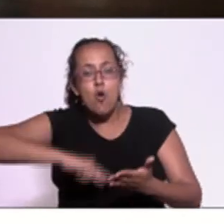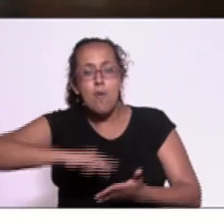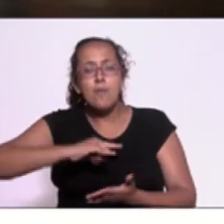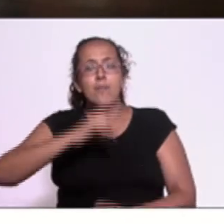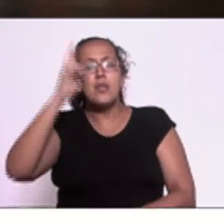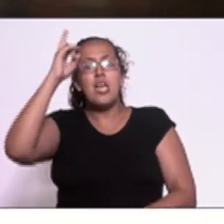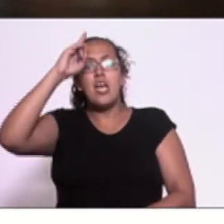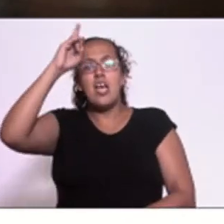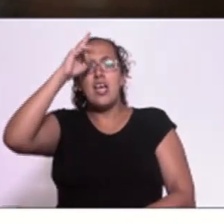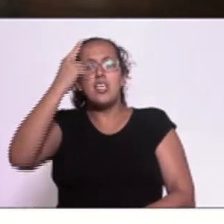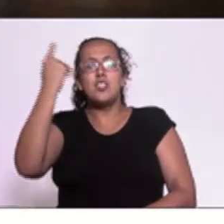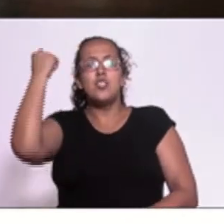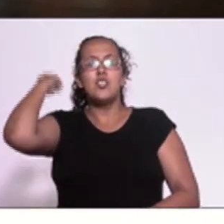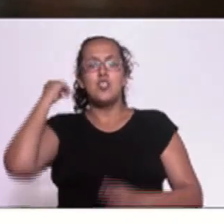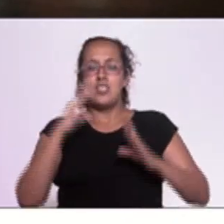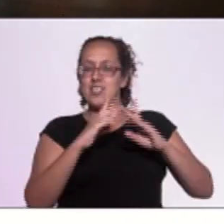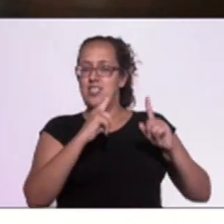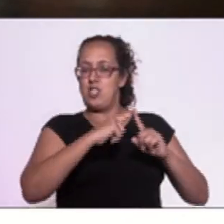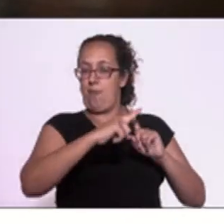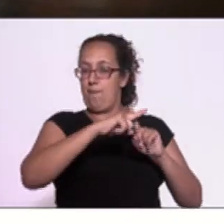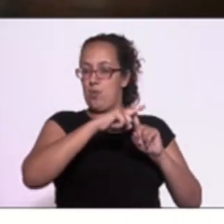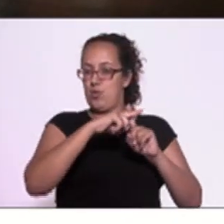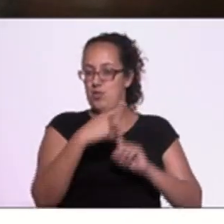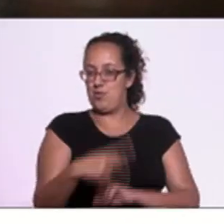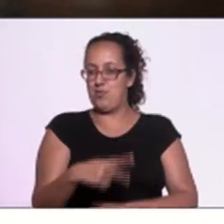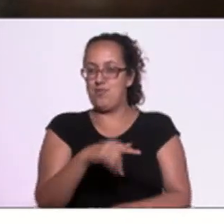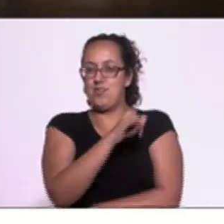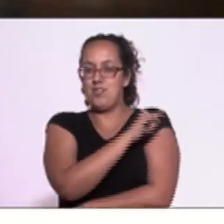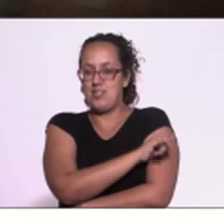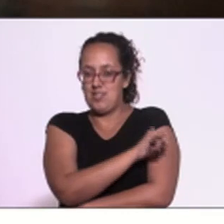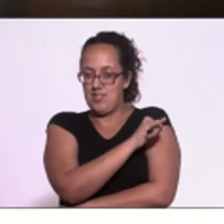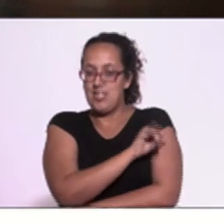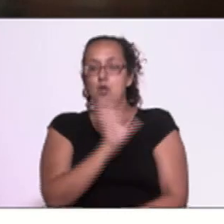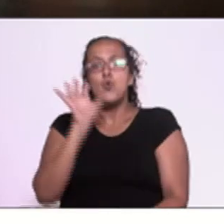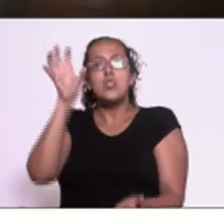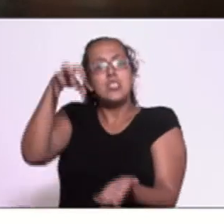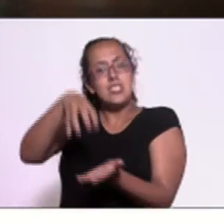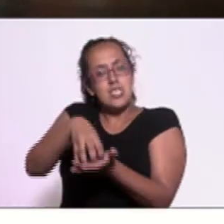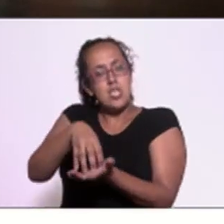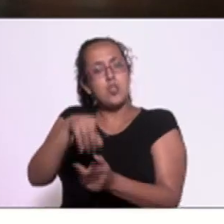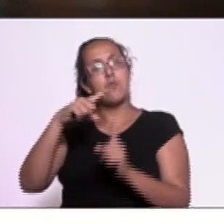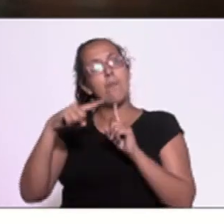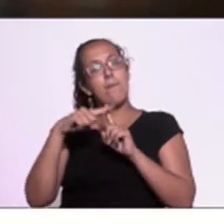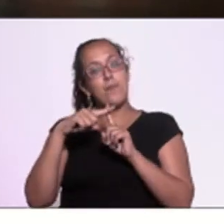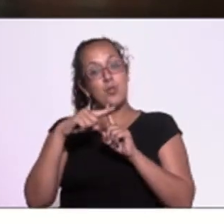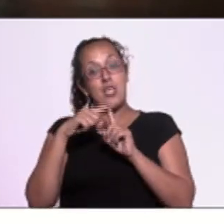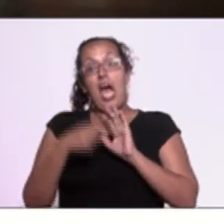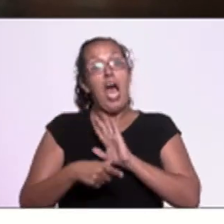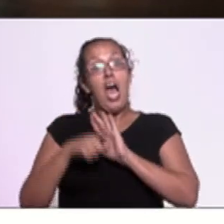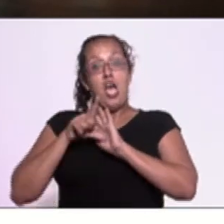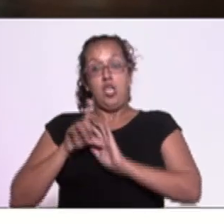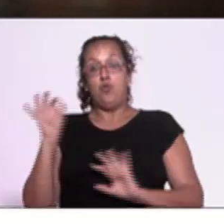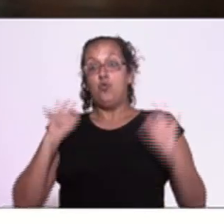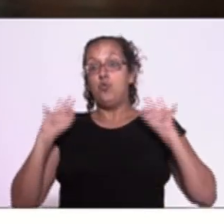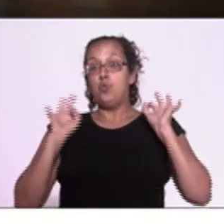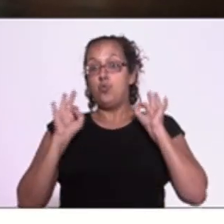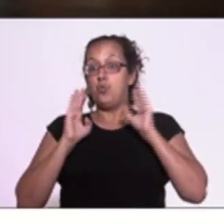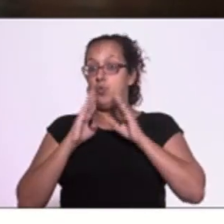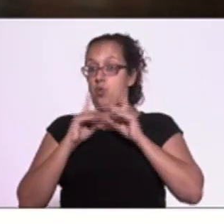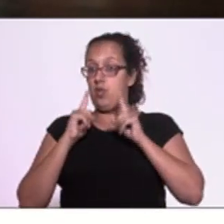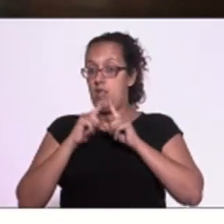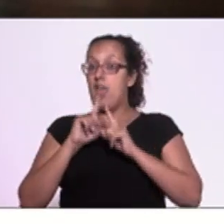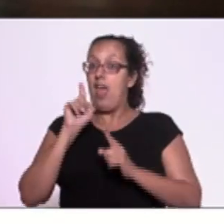antiga Sociedade Positivista do Rio de Janeiro e do Centro Positivista. Antes de ser Igreja Positivista, eram